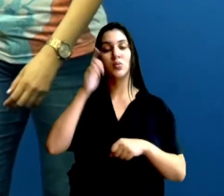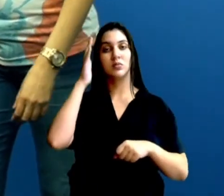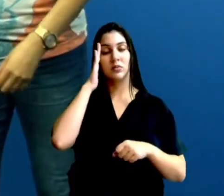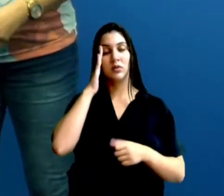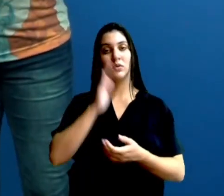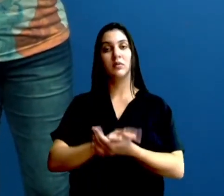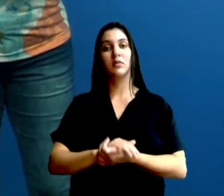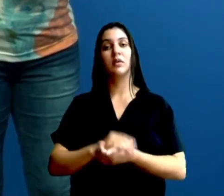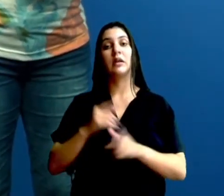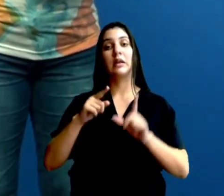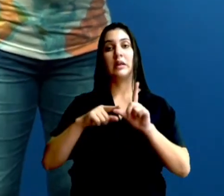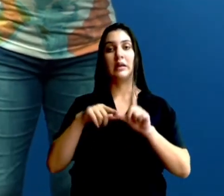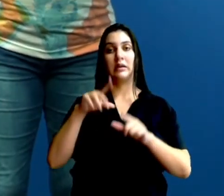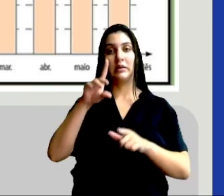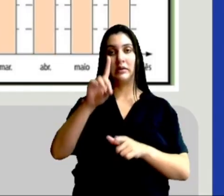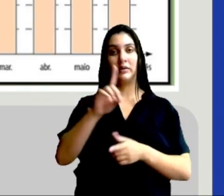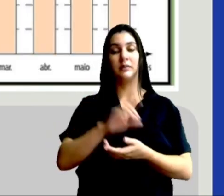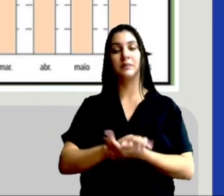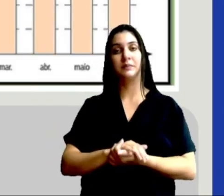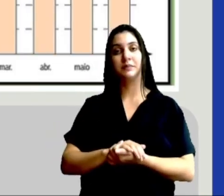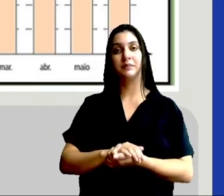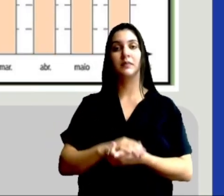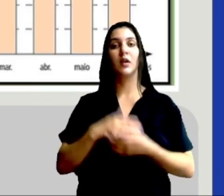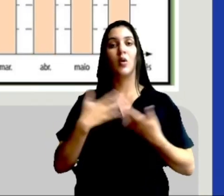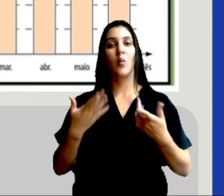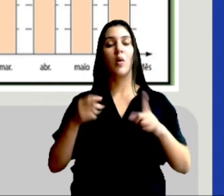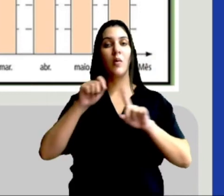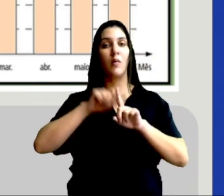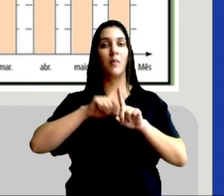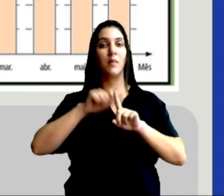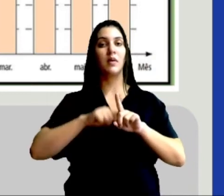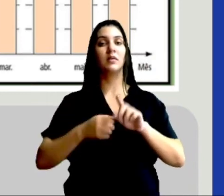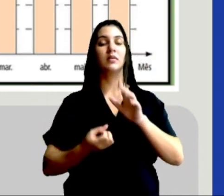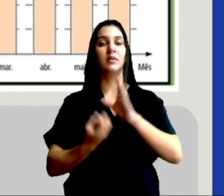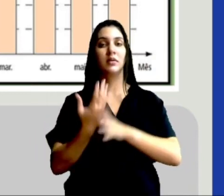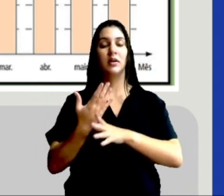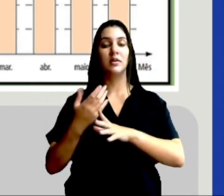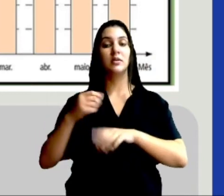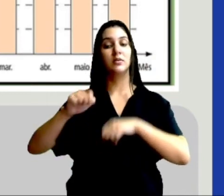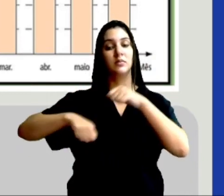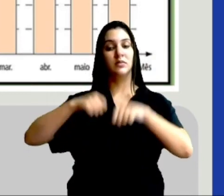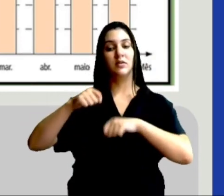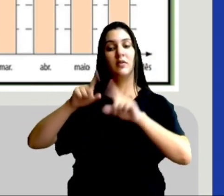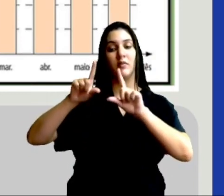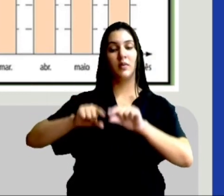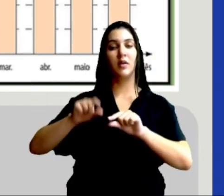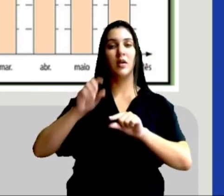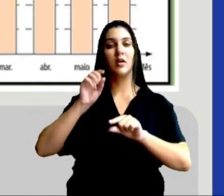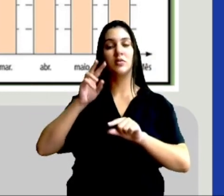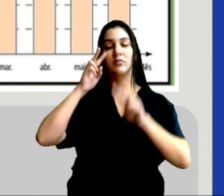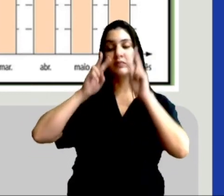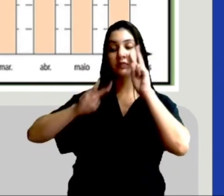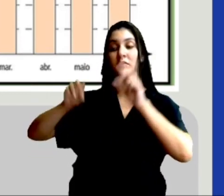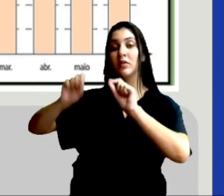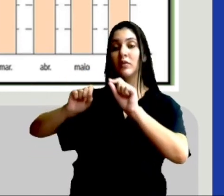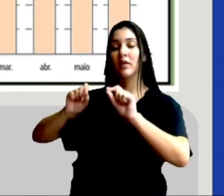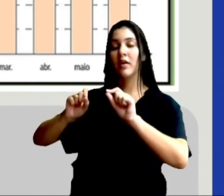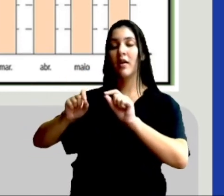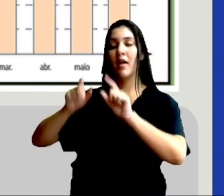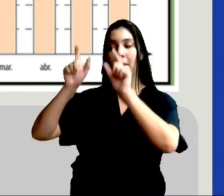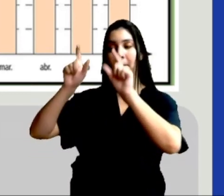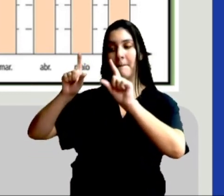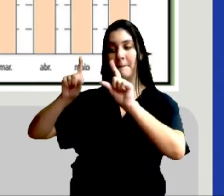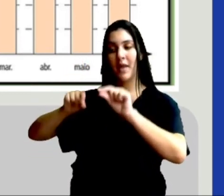entender? Vamos para a letra D. Em que mês a produção de bicicletas foi menor? Fácil, é só eu olhar a barrinha que está